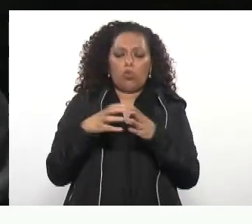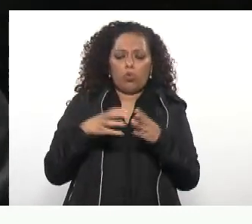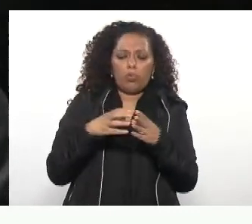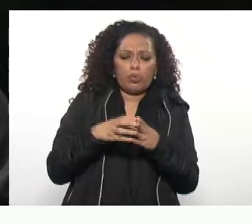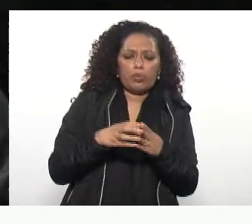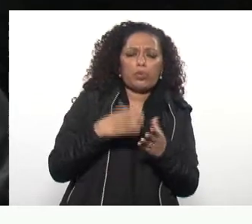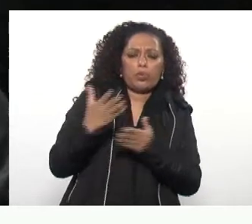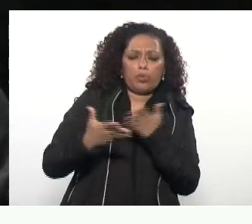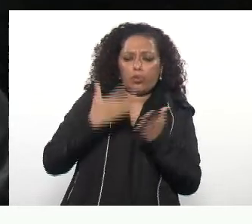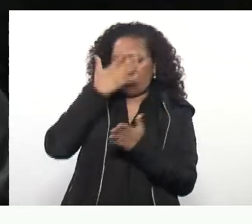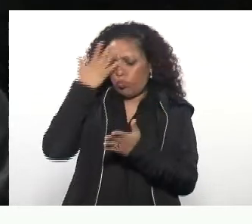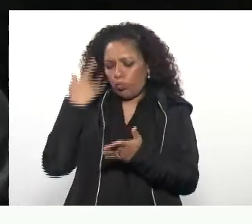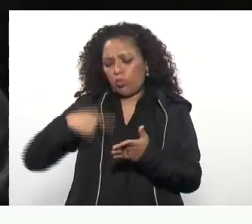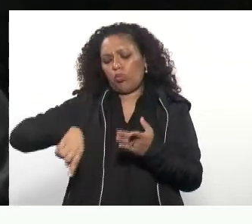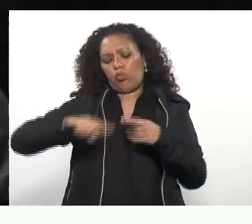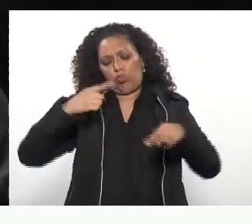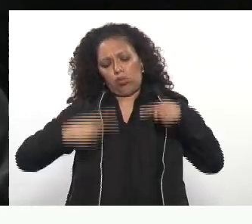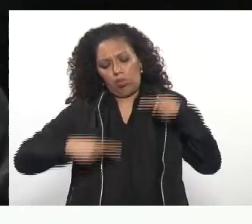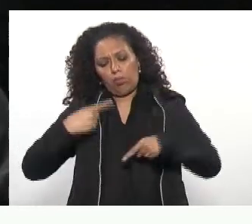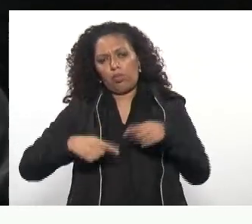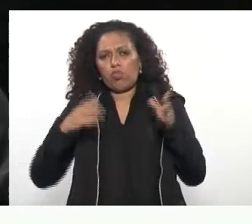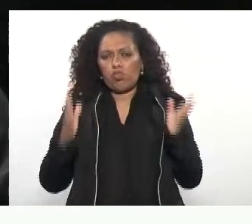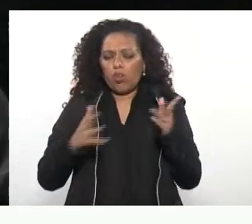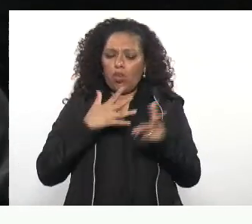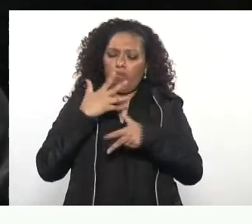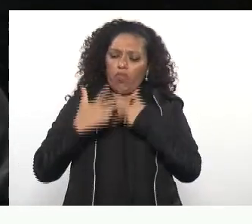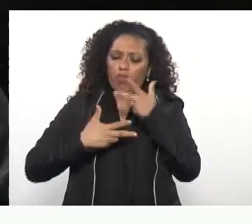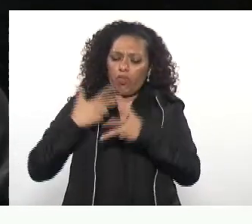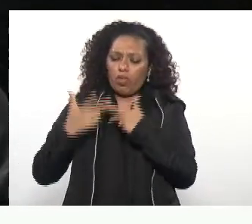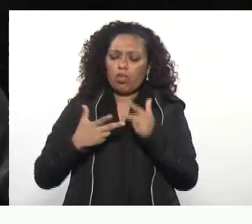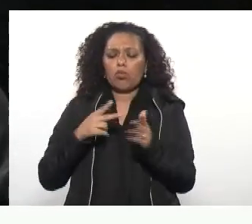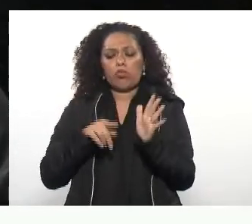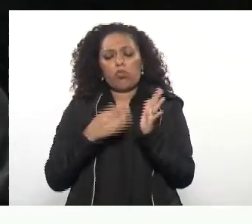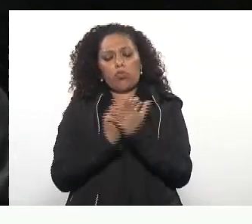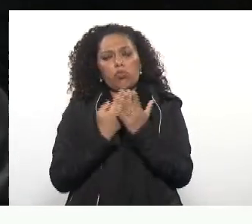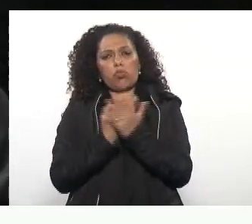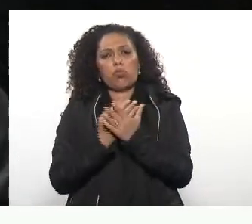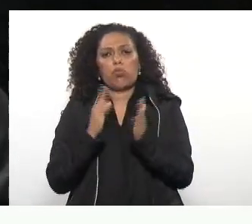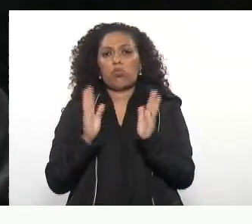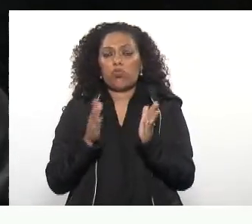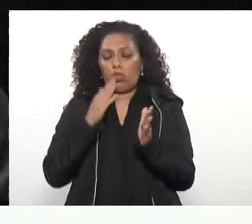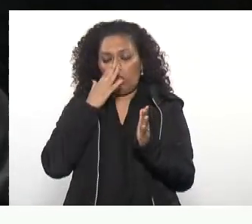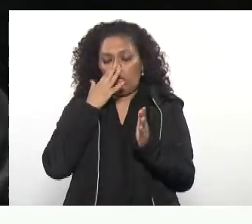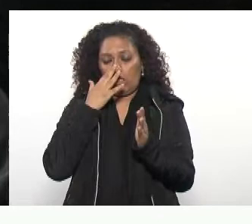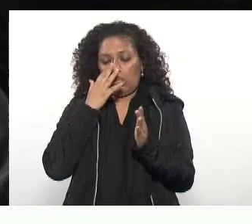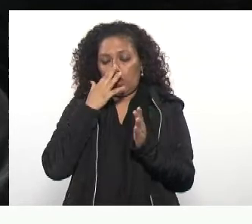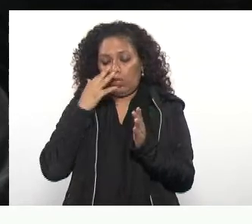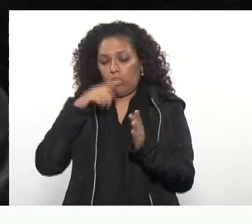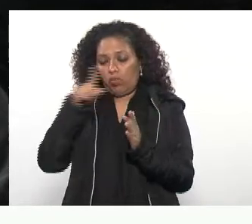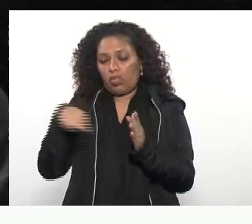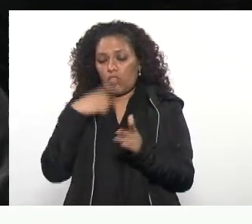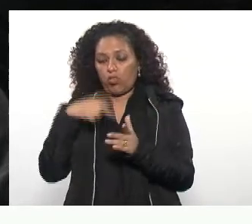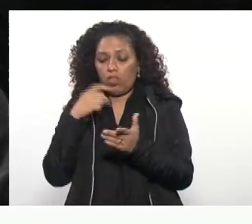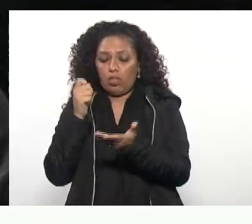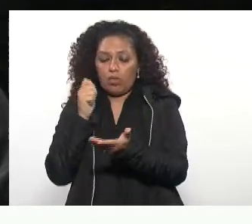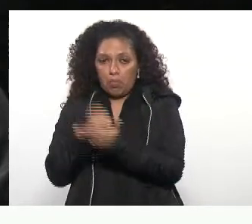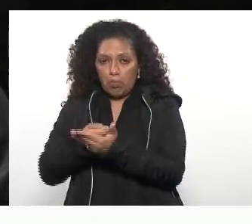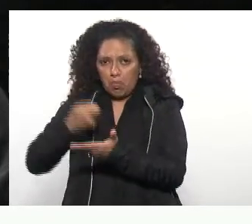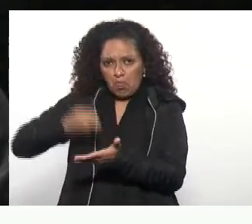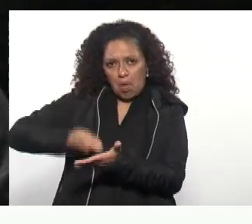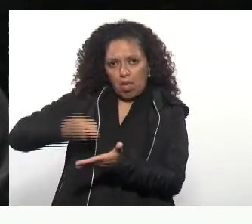teve um amplo debate, um amadurecimento, que a cobrança seja retroativa, seja por estimativa ou por